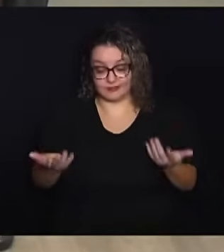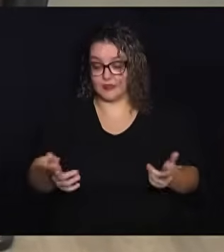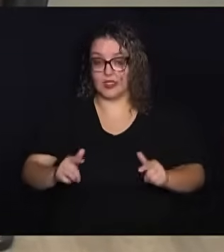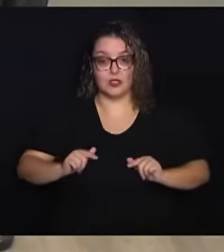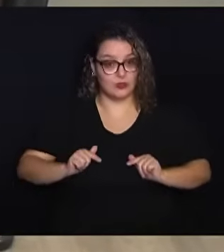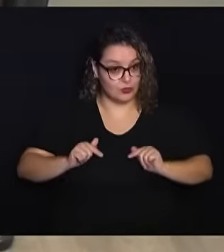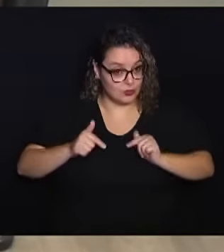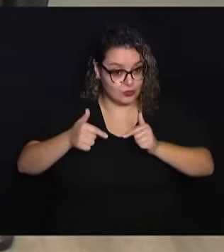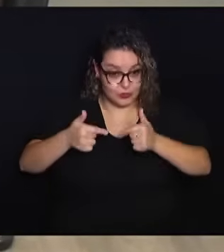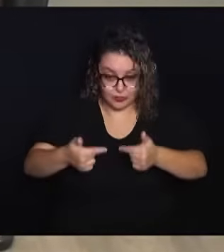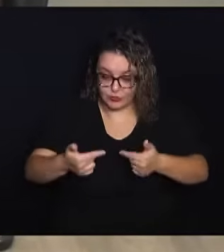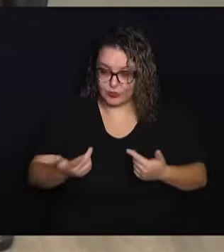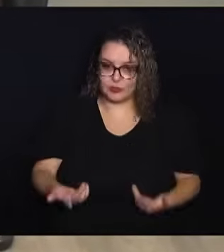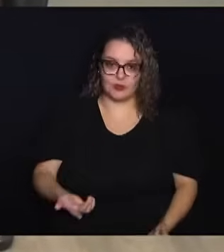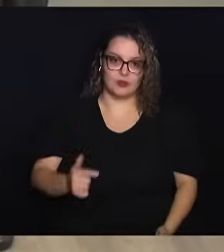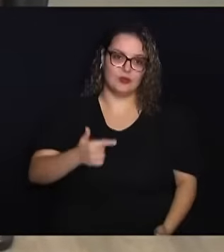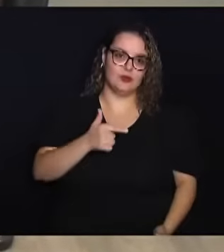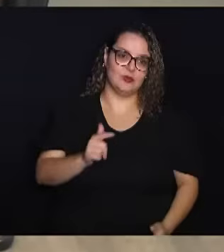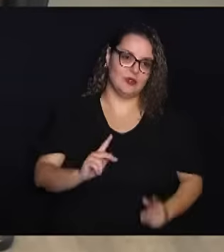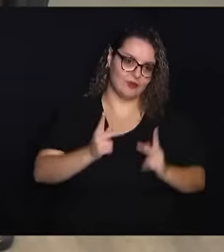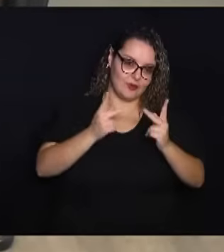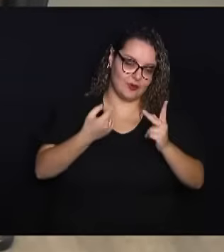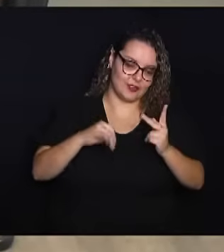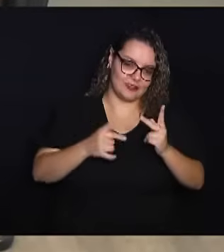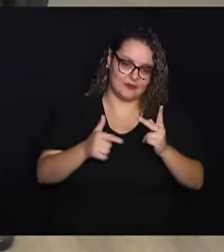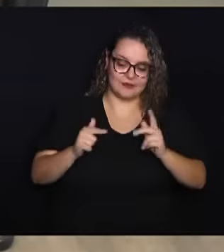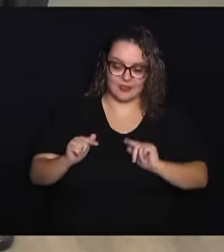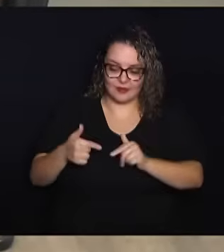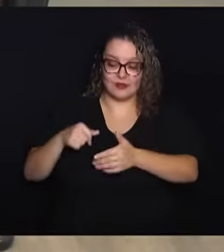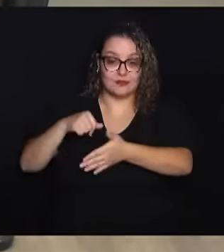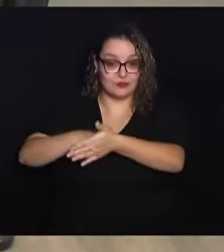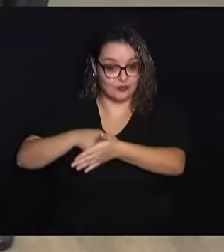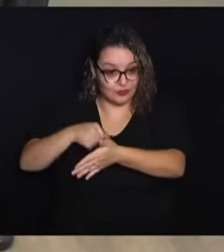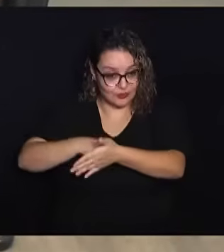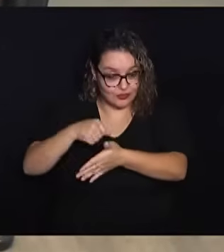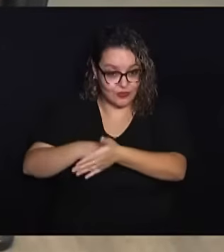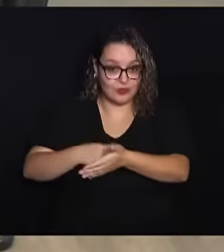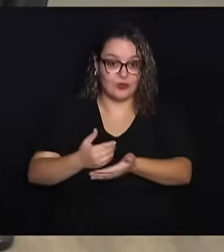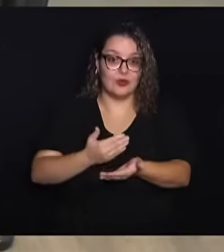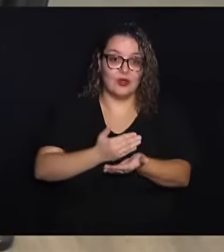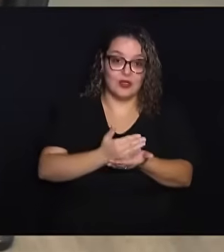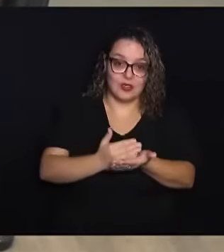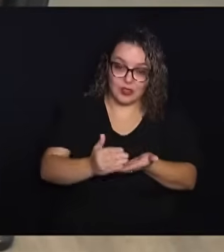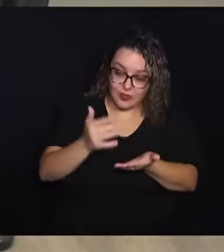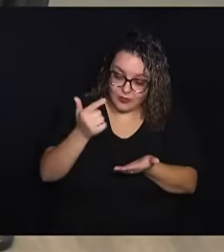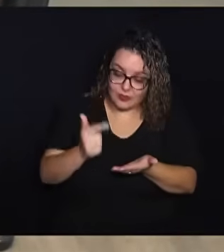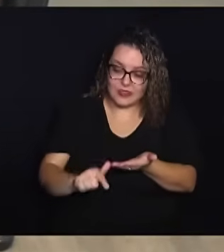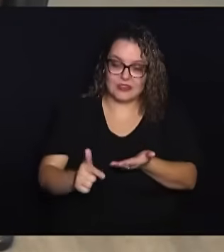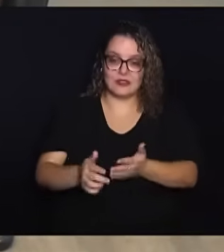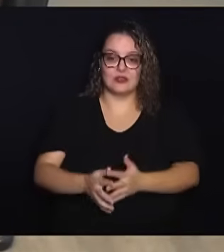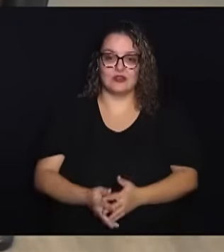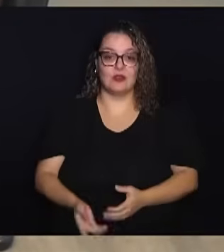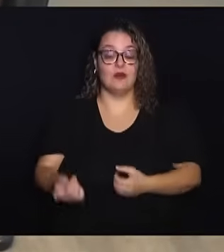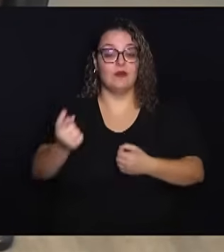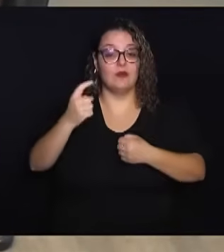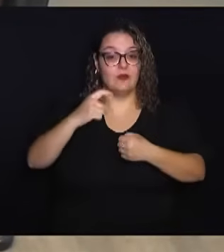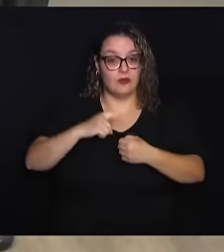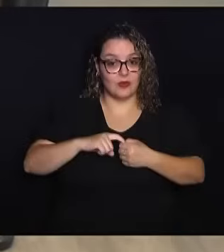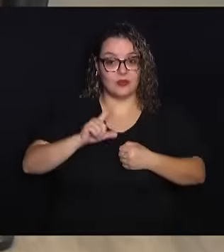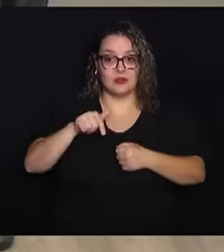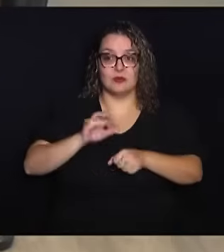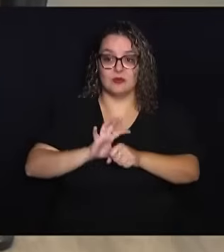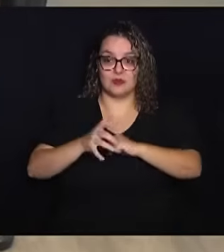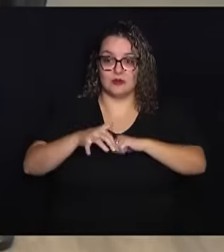lutas, né? Não há vitória sem luta. Então, depois de muita luta, ele recomeça, volta, né? Depois da